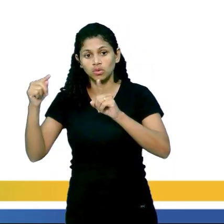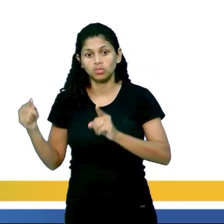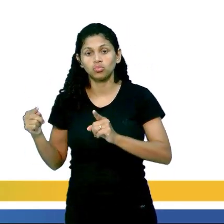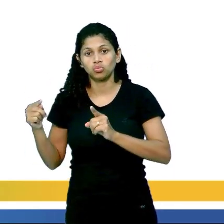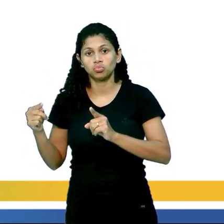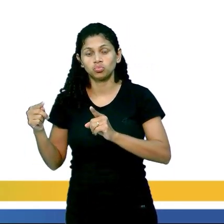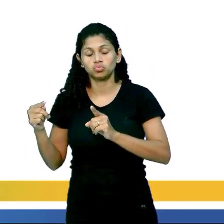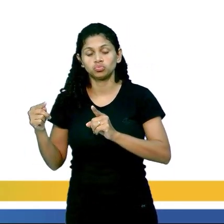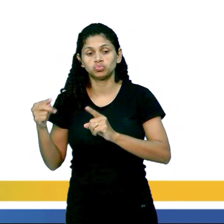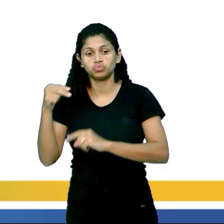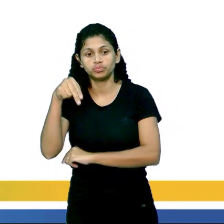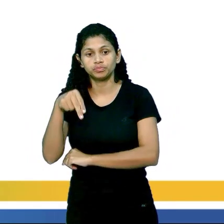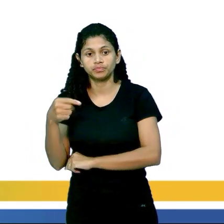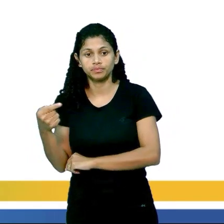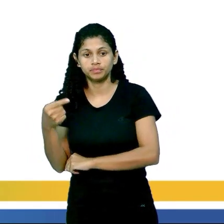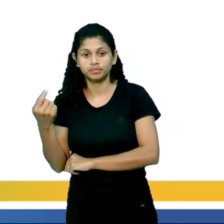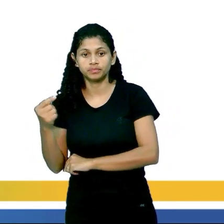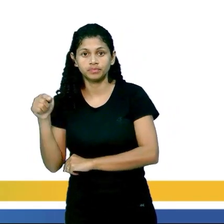assim,